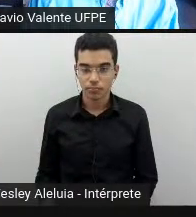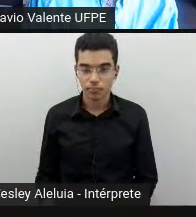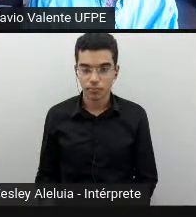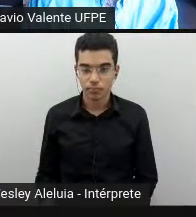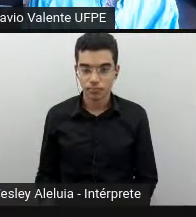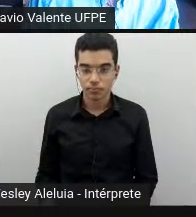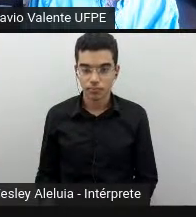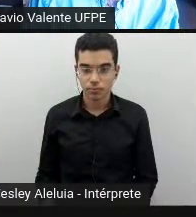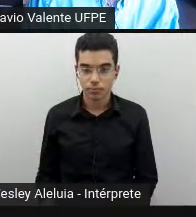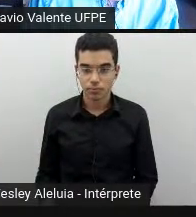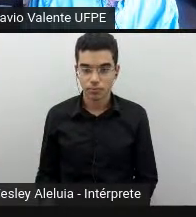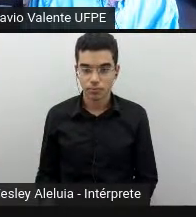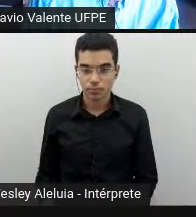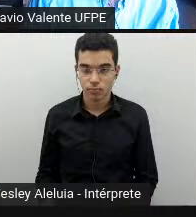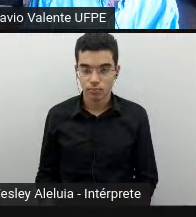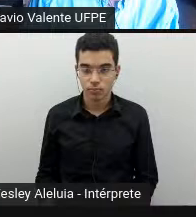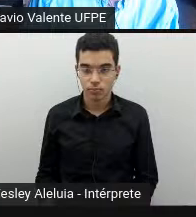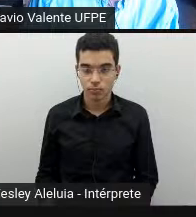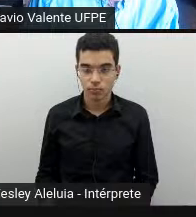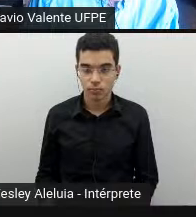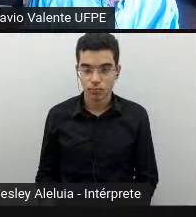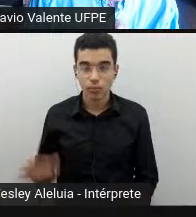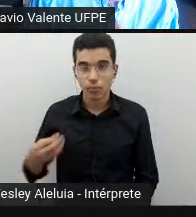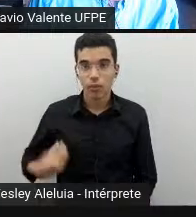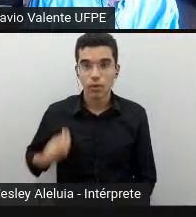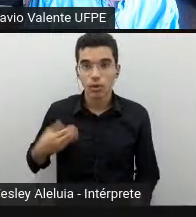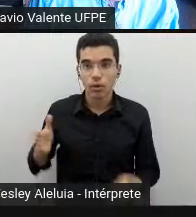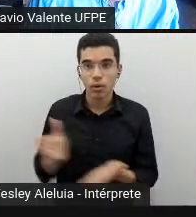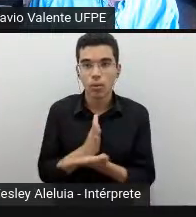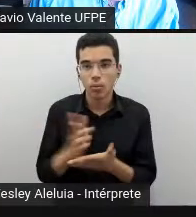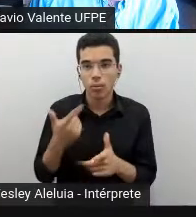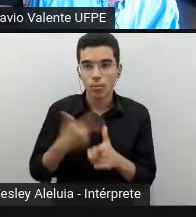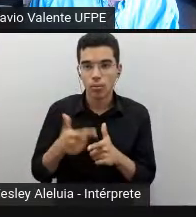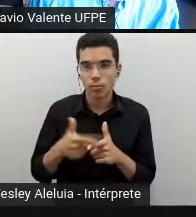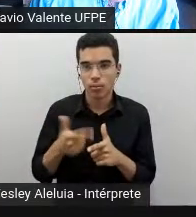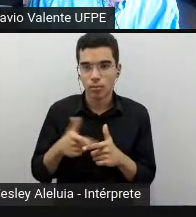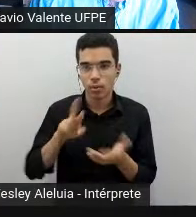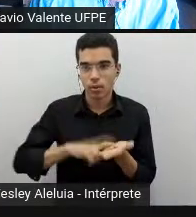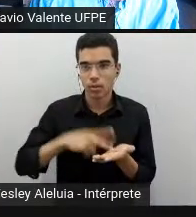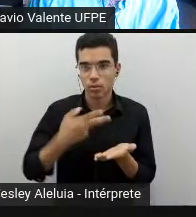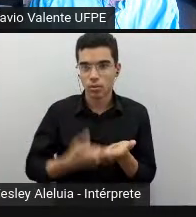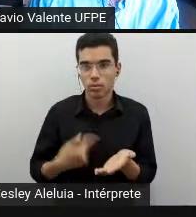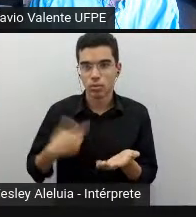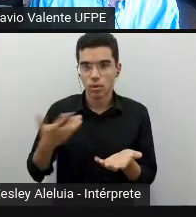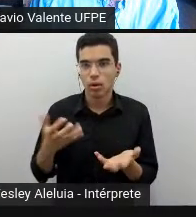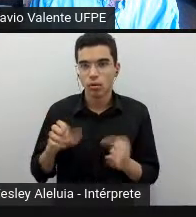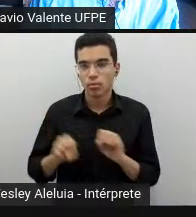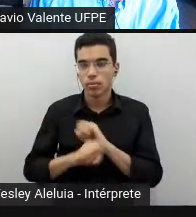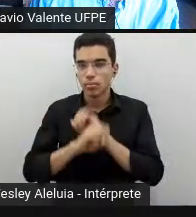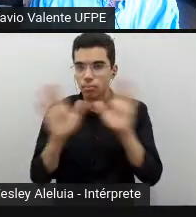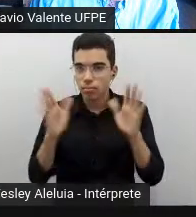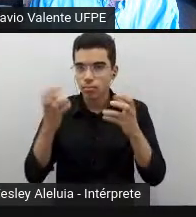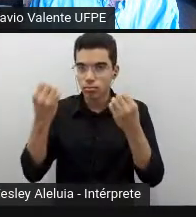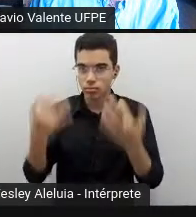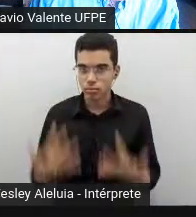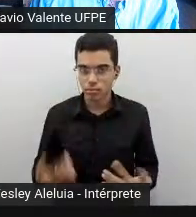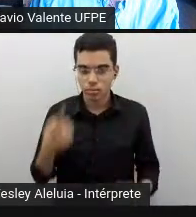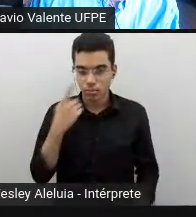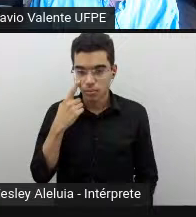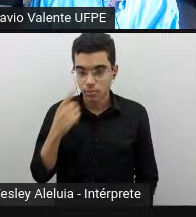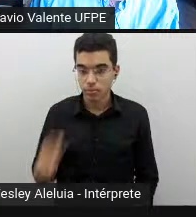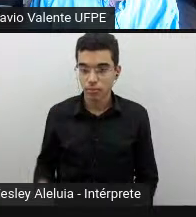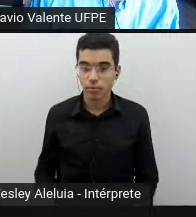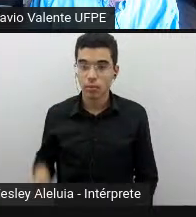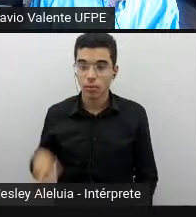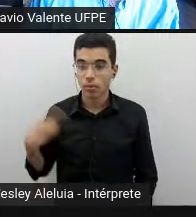alguns probleminhas na tradução. Eu gostaria de tentar esclarecer um pouco isso daí. As obrigações que nós temos, de acordo